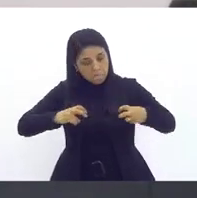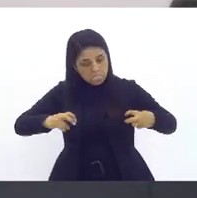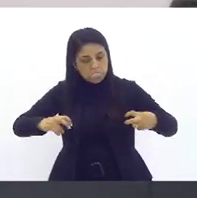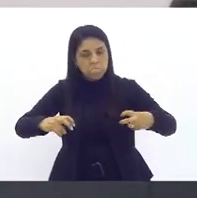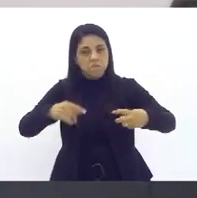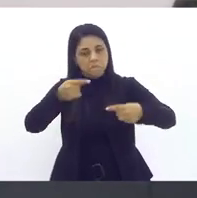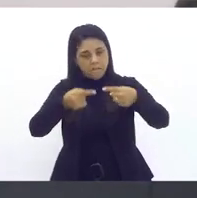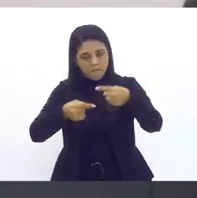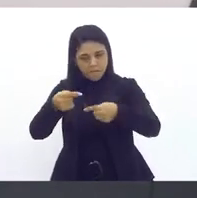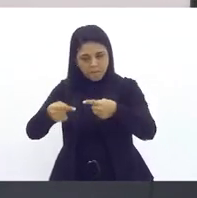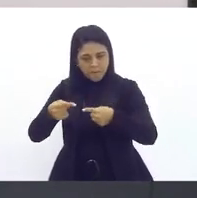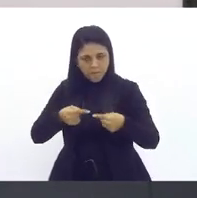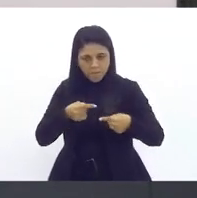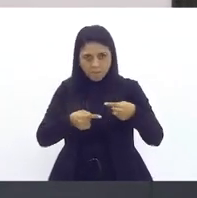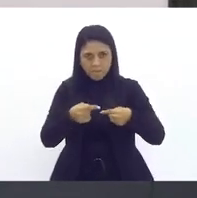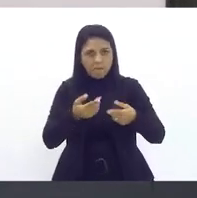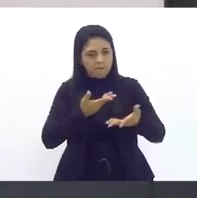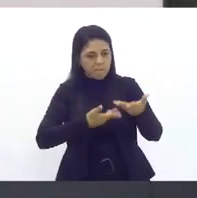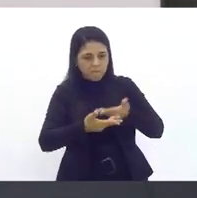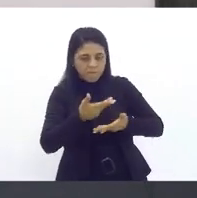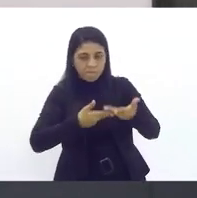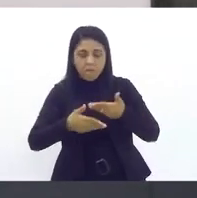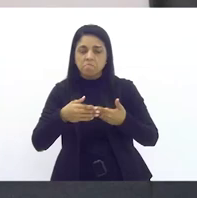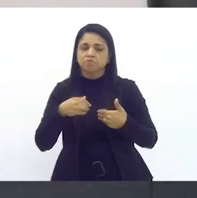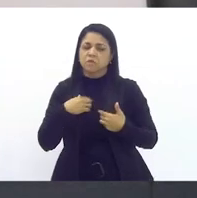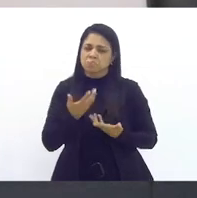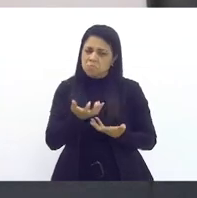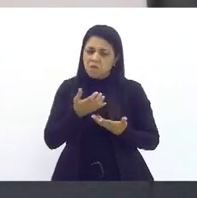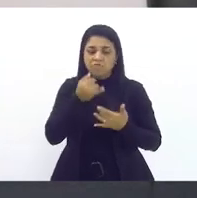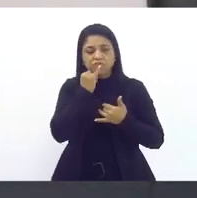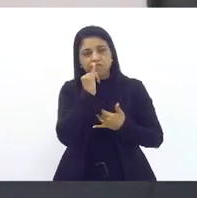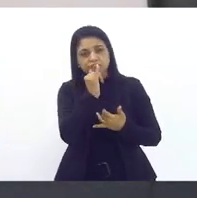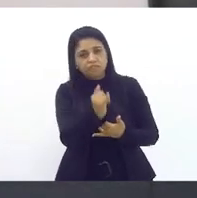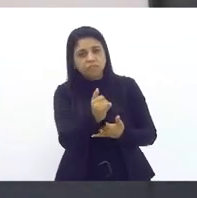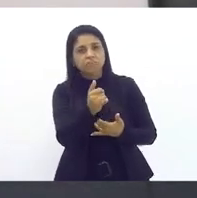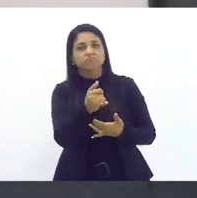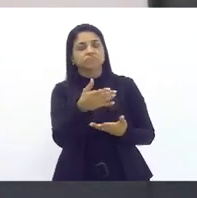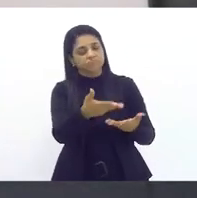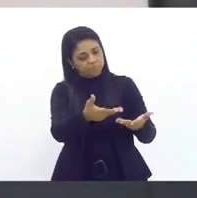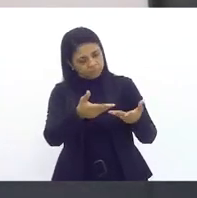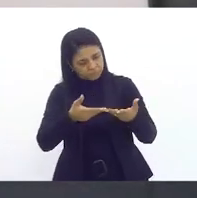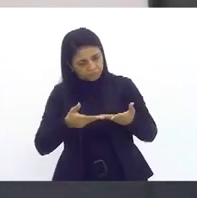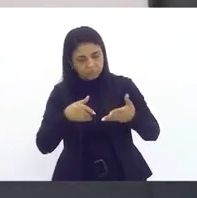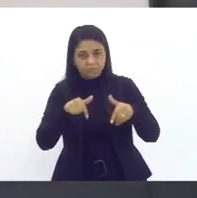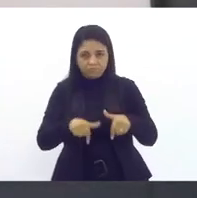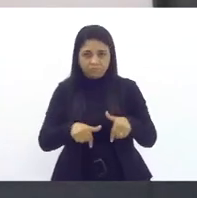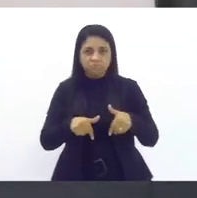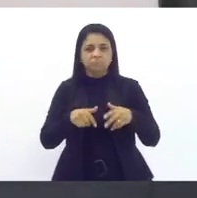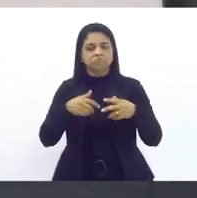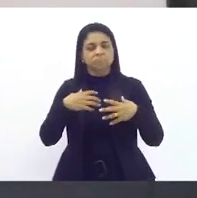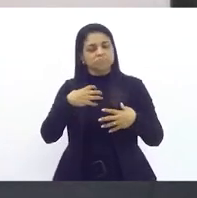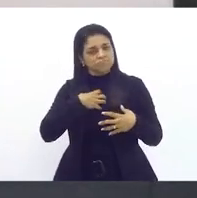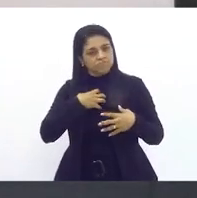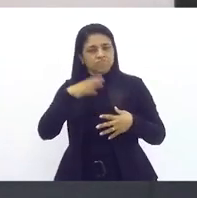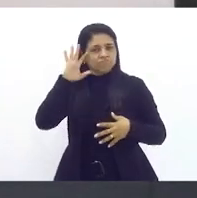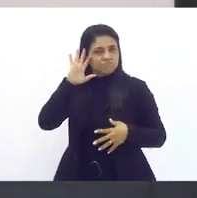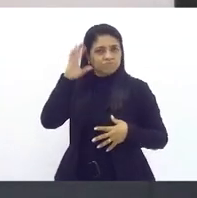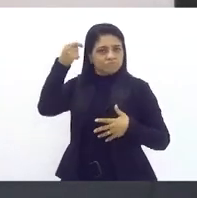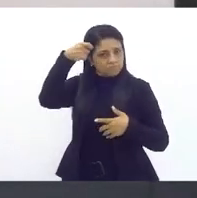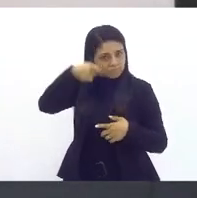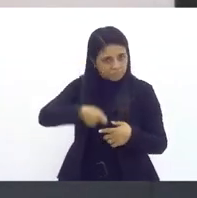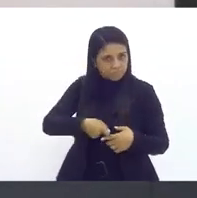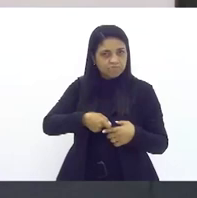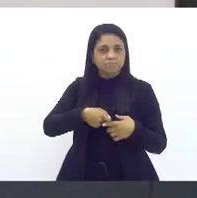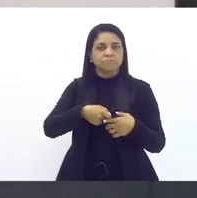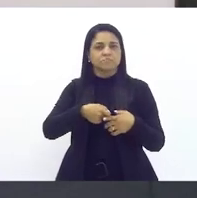e quero aqui dizer que a sua vinda aqui com esse sentimento, né, de realmente resolver e demonstrando